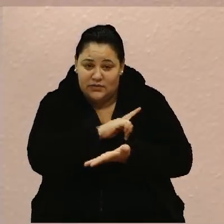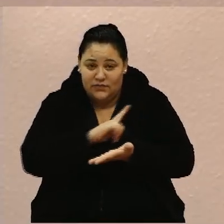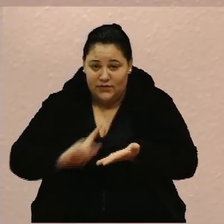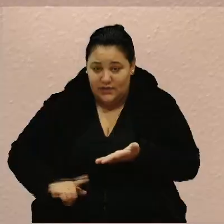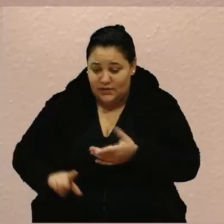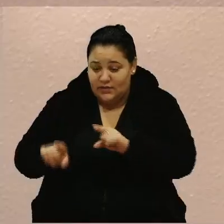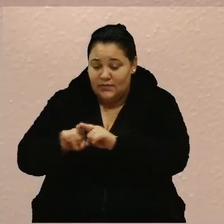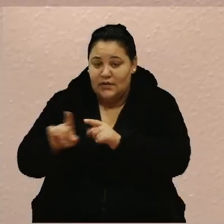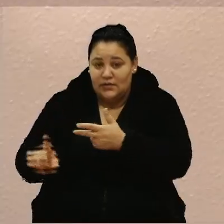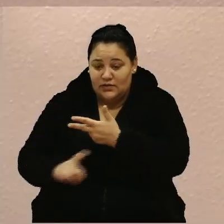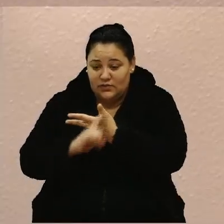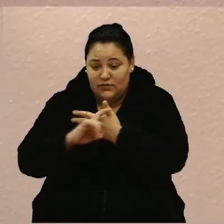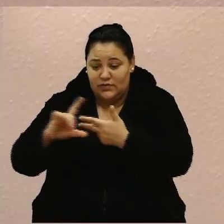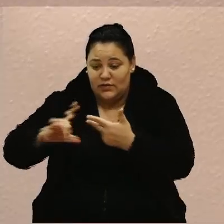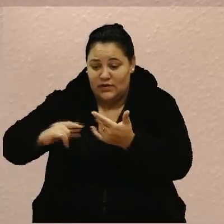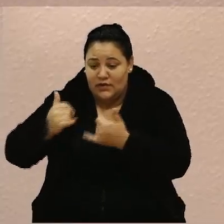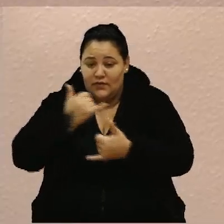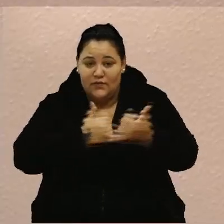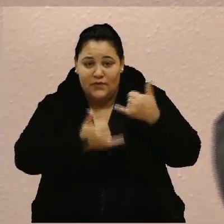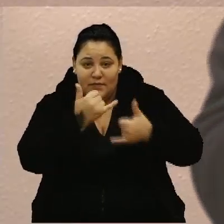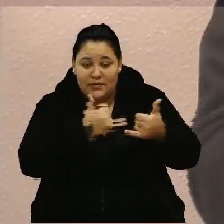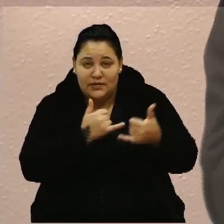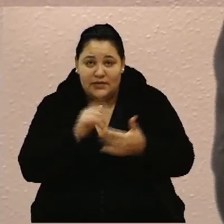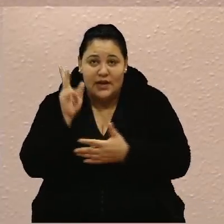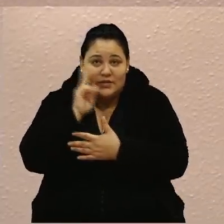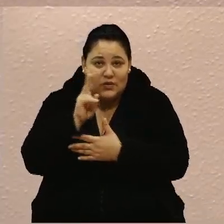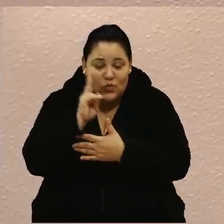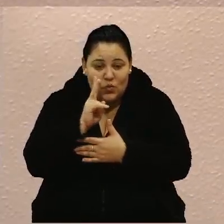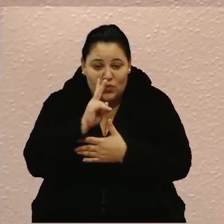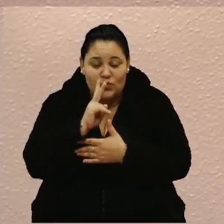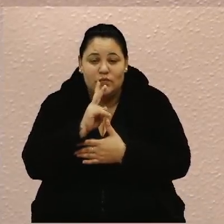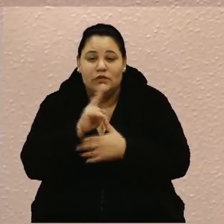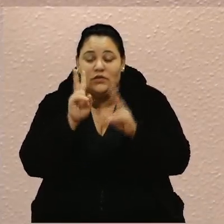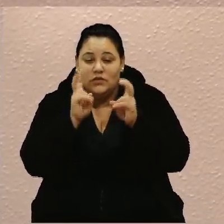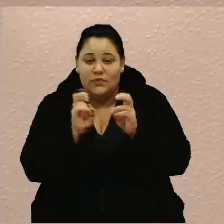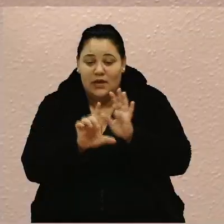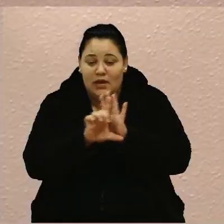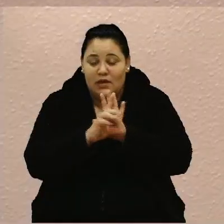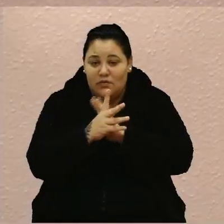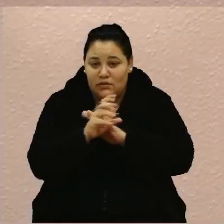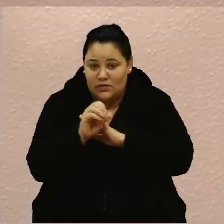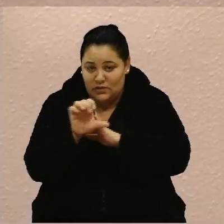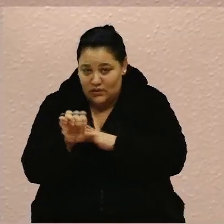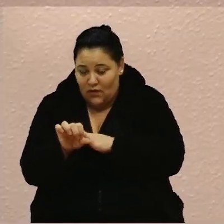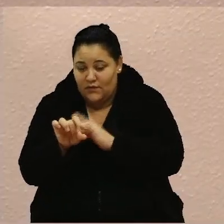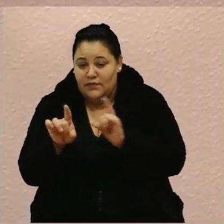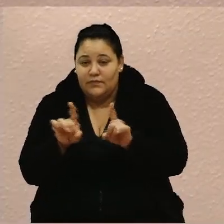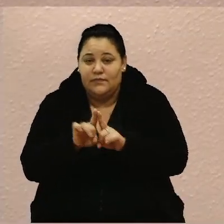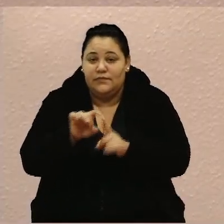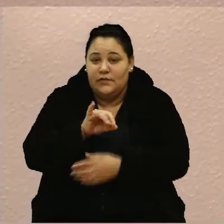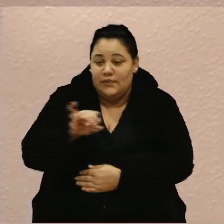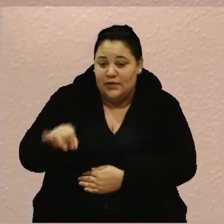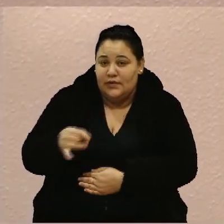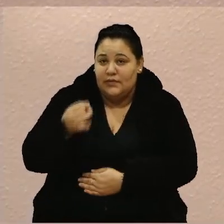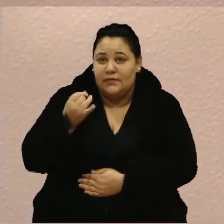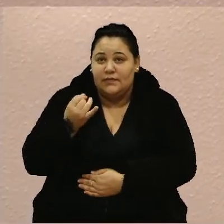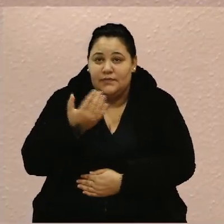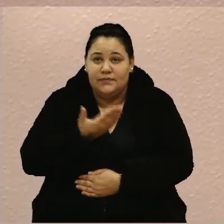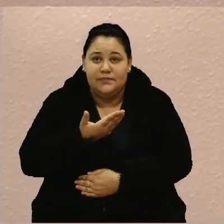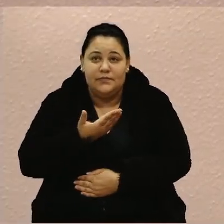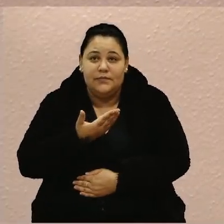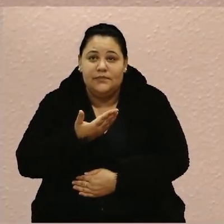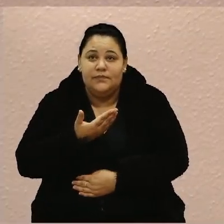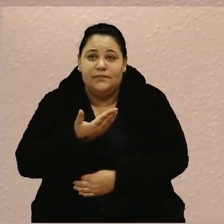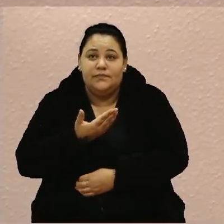Executivo, que tragam essas informações na segunda-feira sobre a Lei 409. E aproveitando... Vou lhe pedir uma parte. Sua parte,